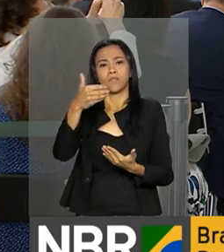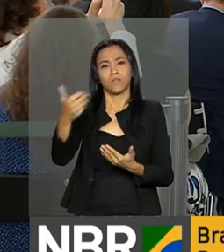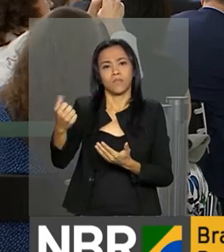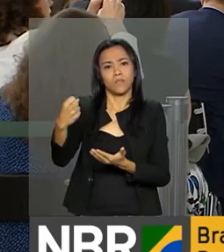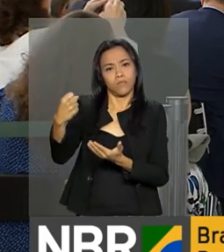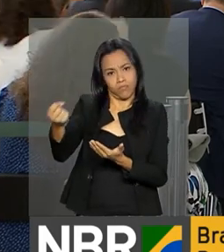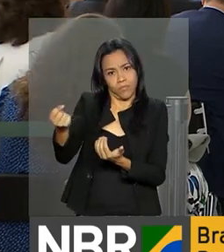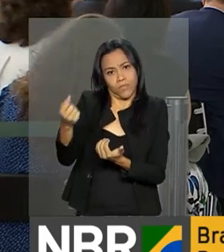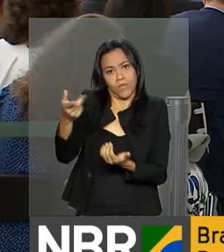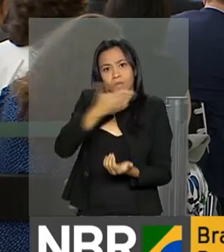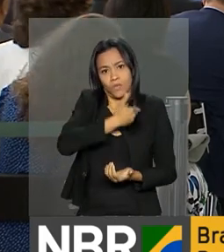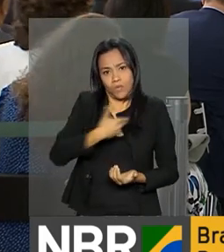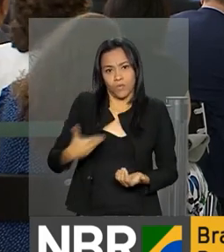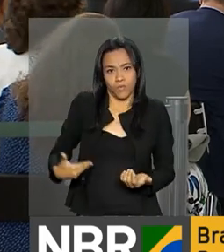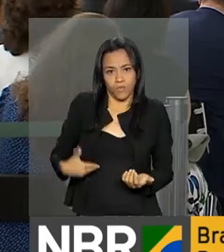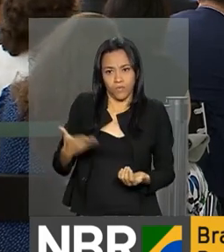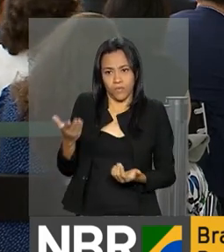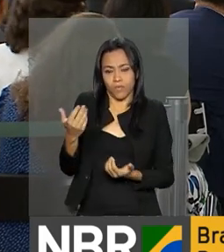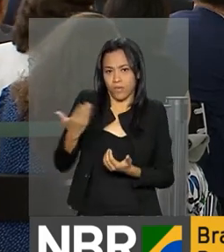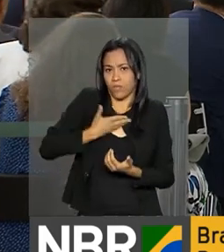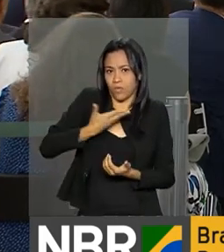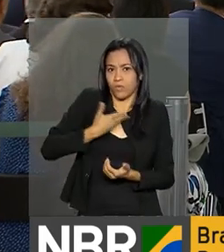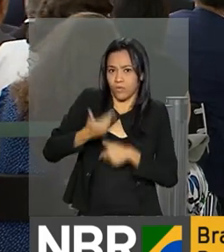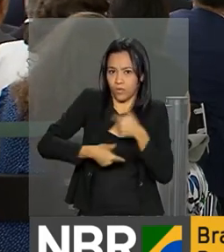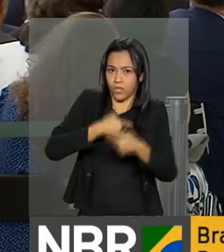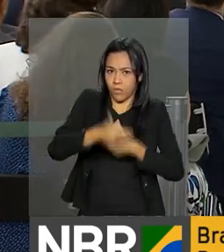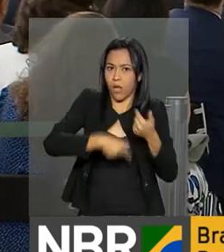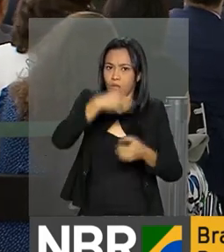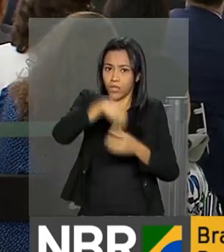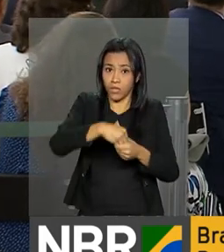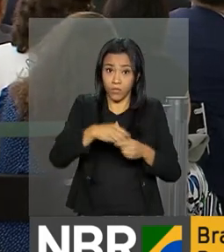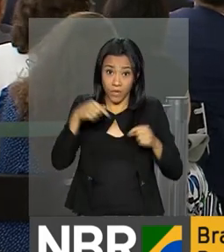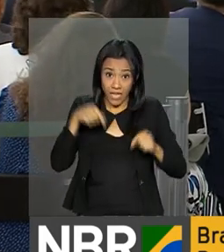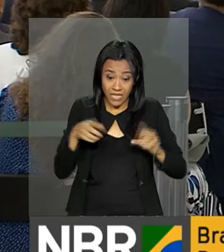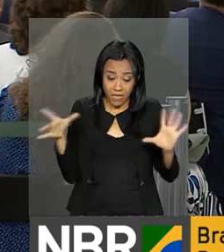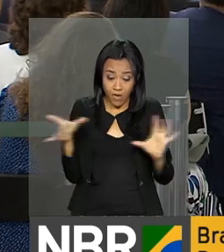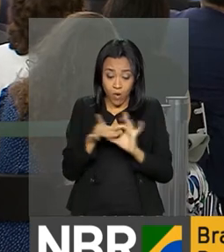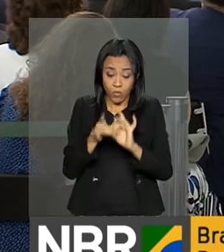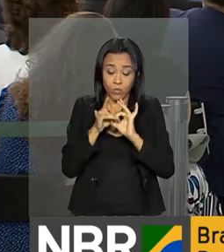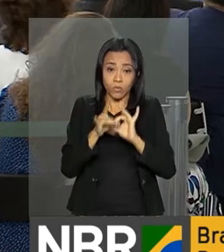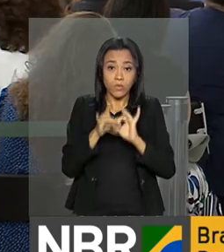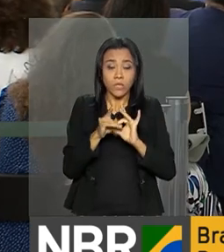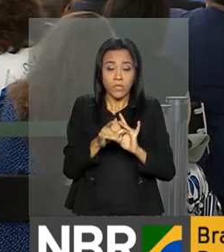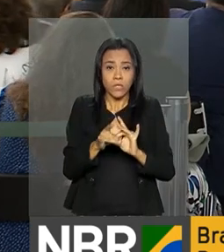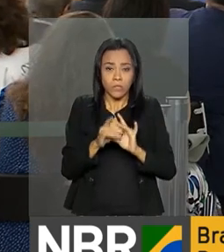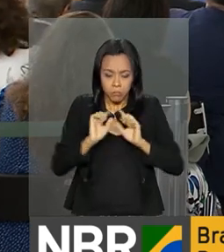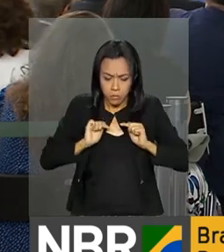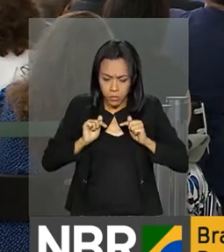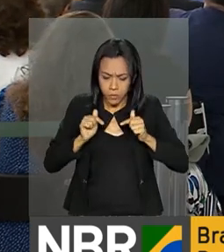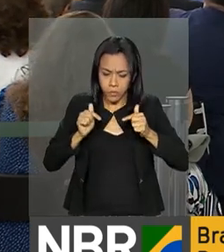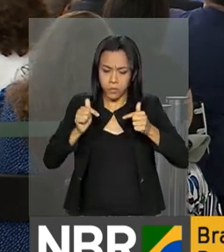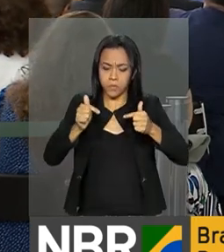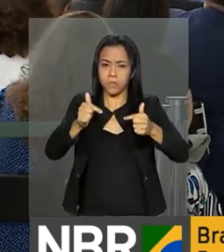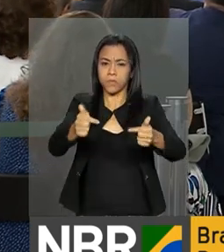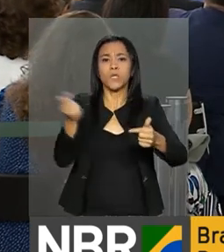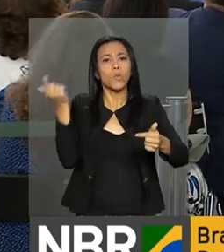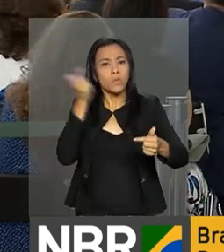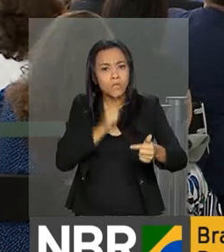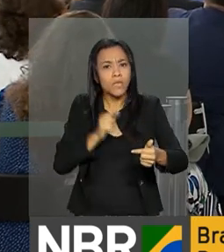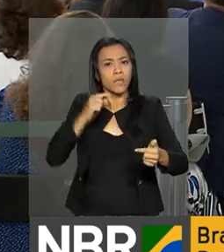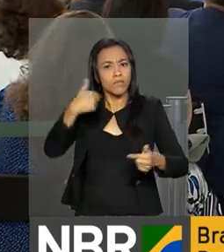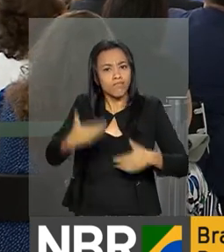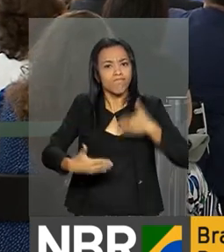sabe que esse governo tem uma unidade não é uma unidade extraordinária e esta unidade é que produz a cada instante